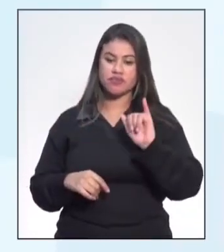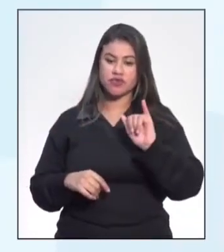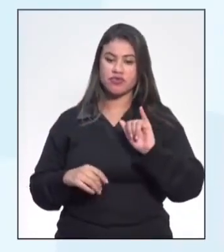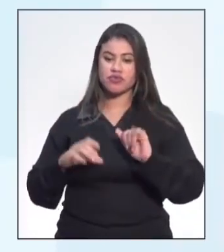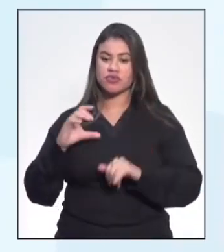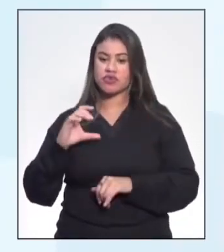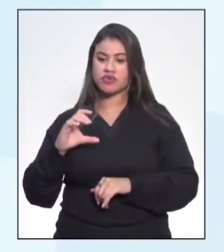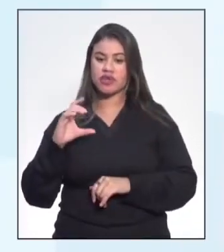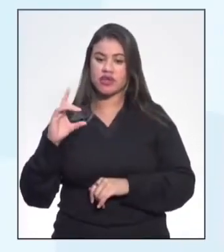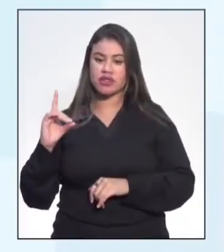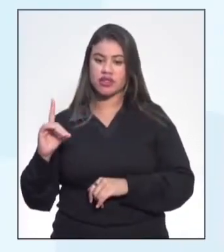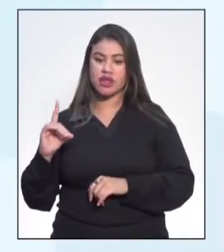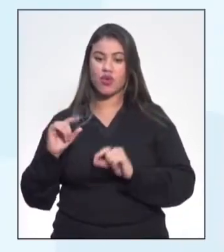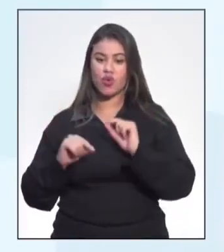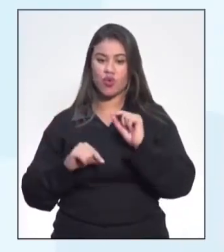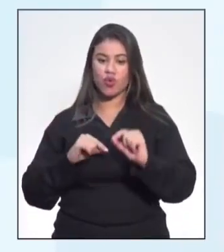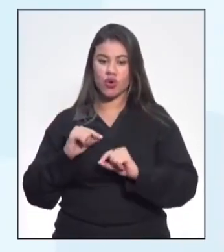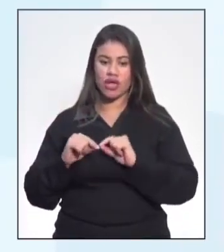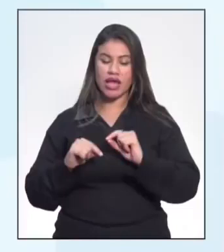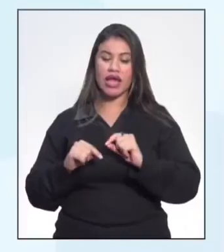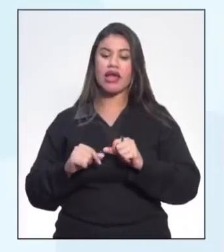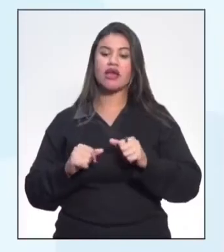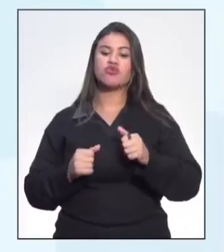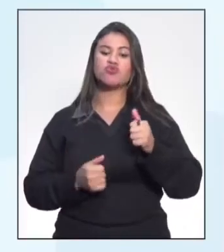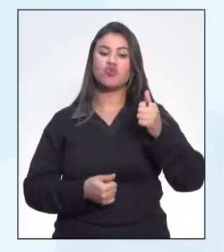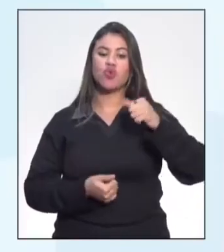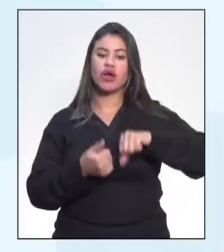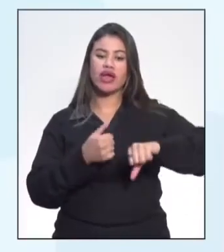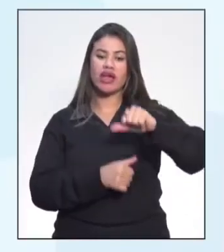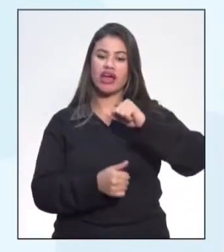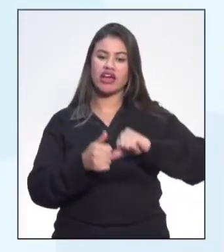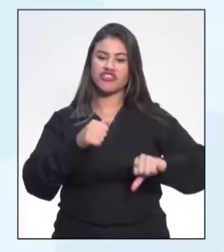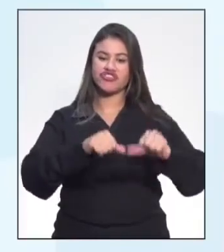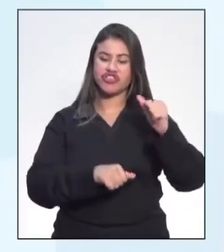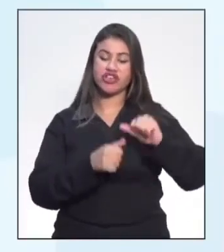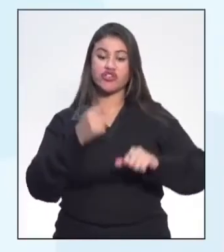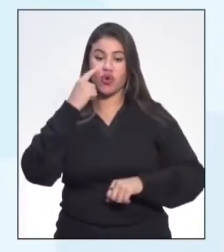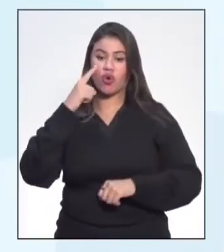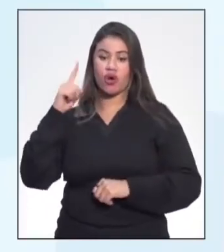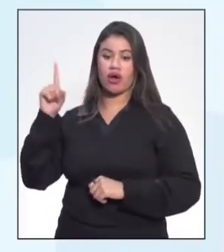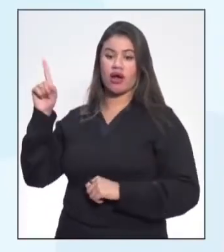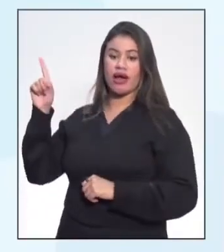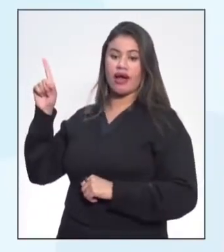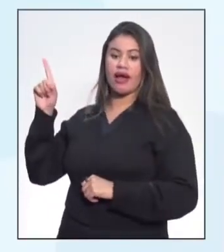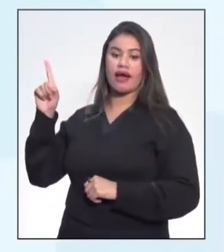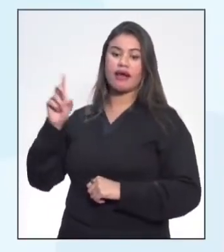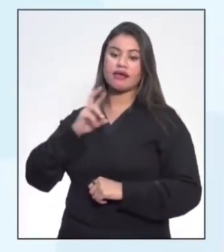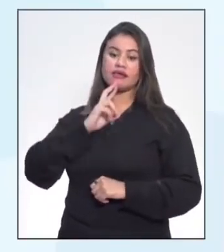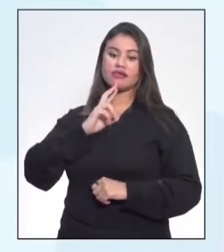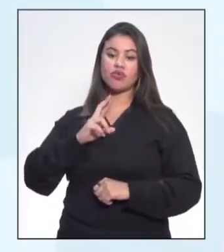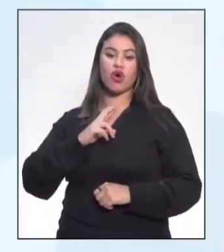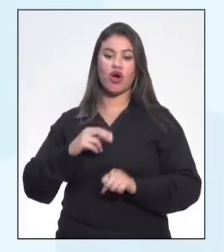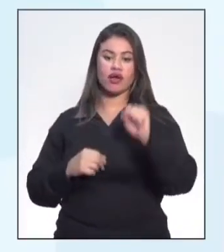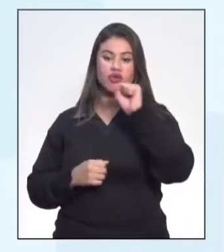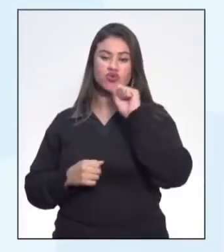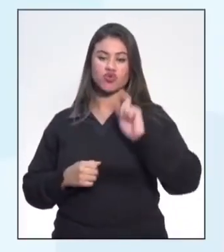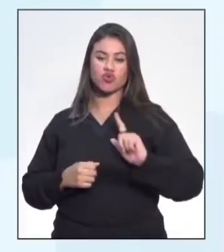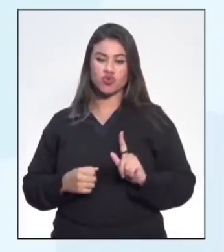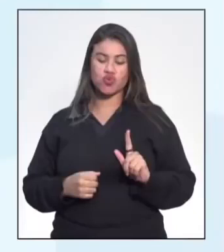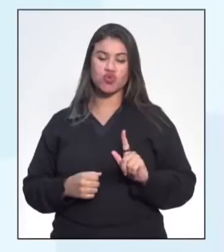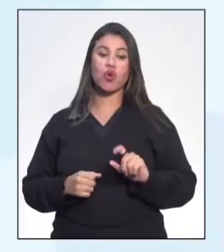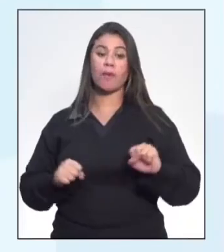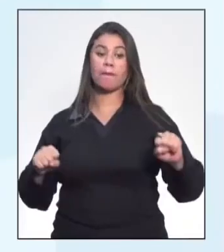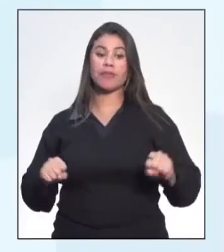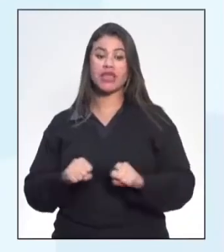da seta, ou seja, eles estão no reagente. Se vocês olharem aqui na resposta, eu tenho, para eu poder